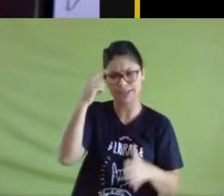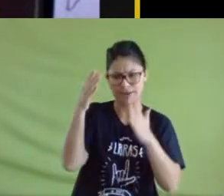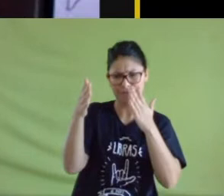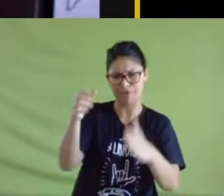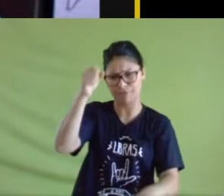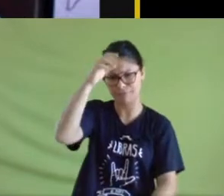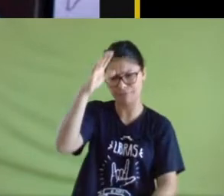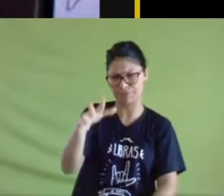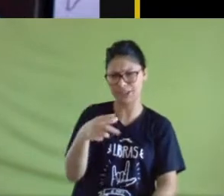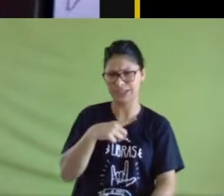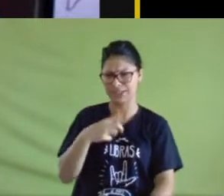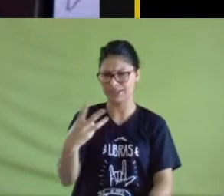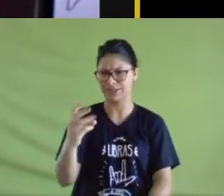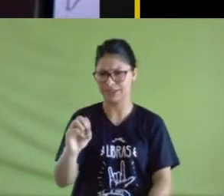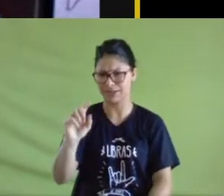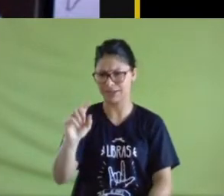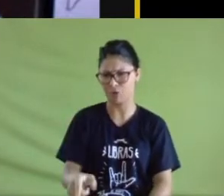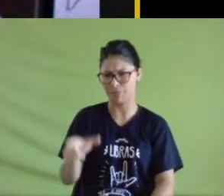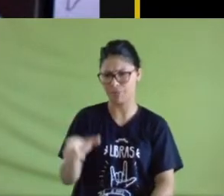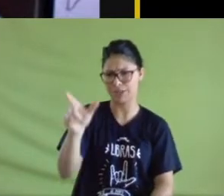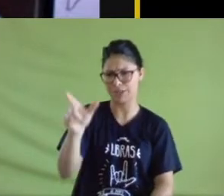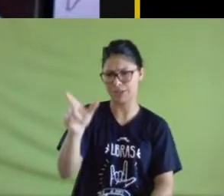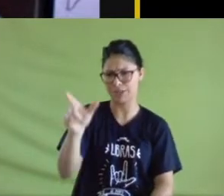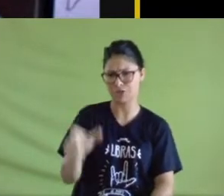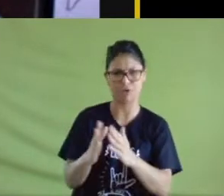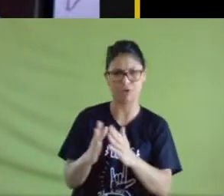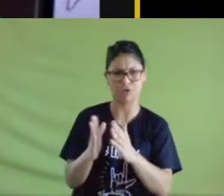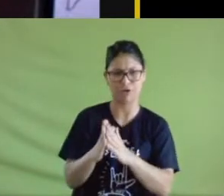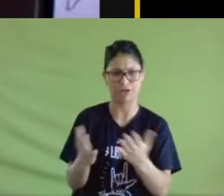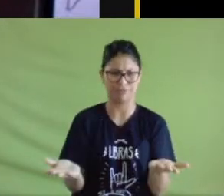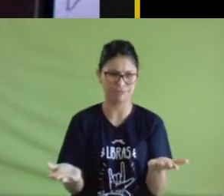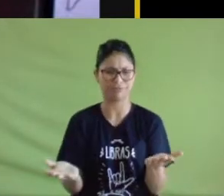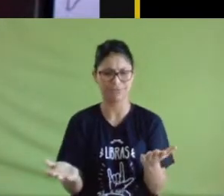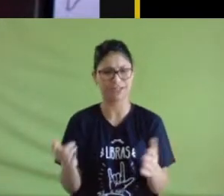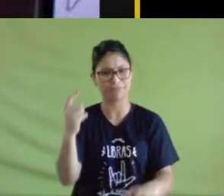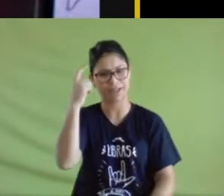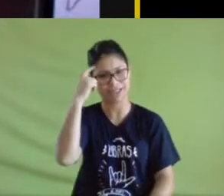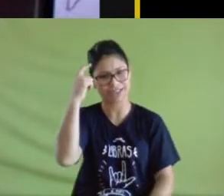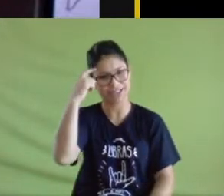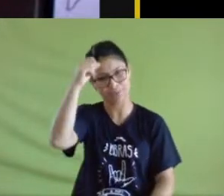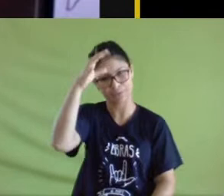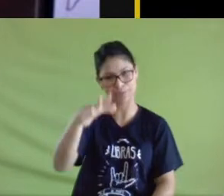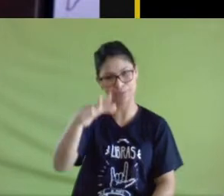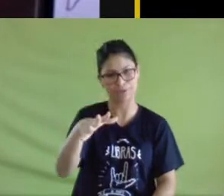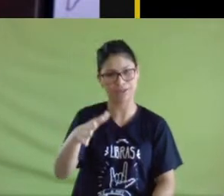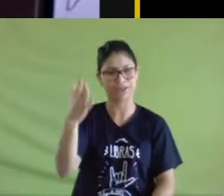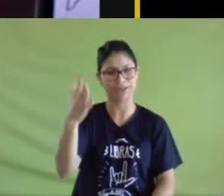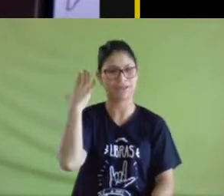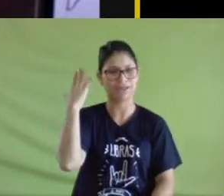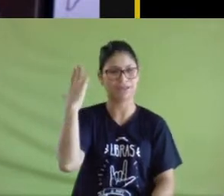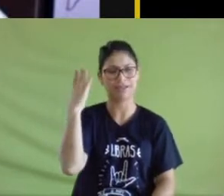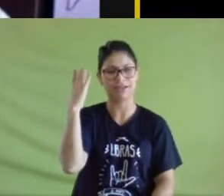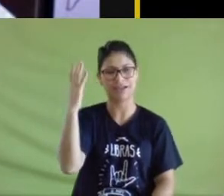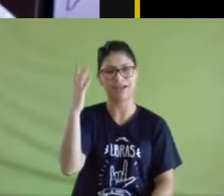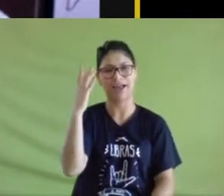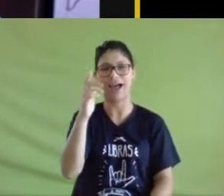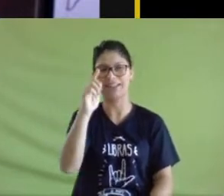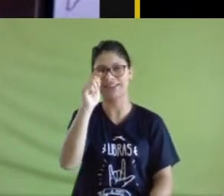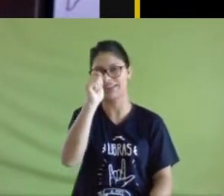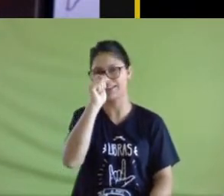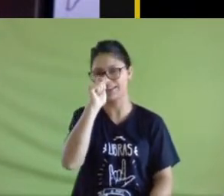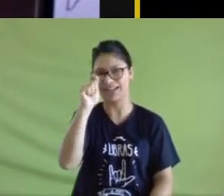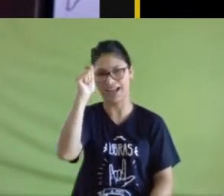30 mil habitantes. Então a gente tem que pensar, para um Aristóteles na Atenas dele, lá no século